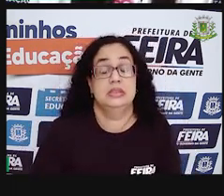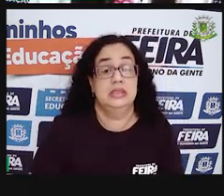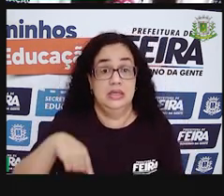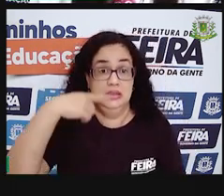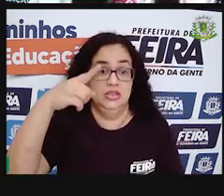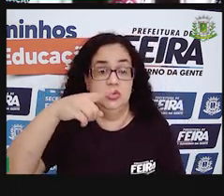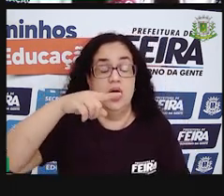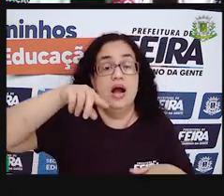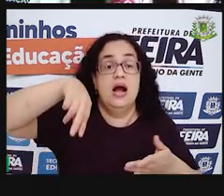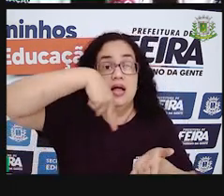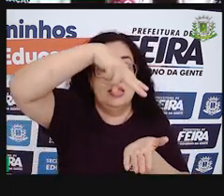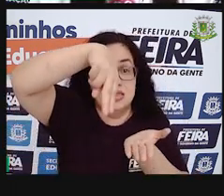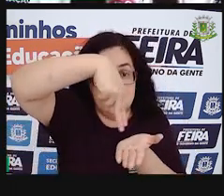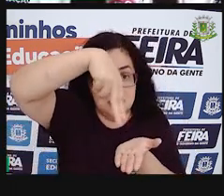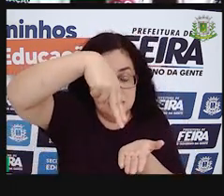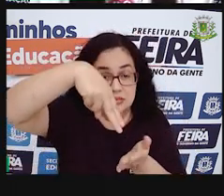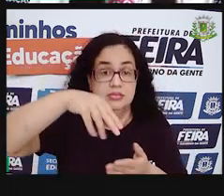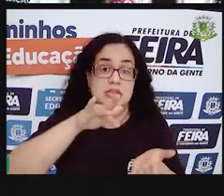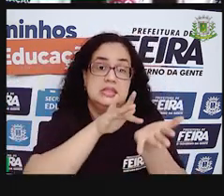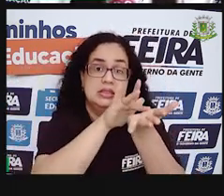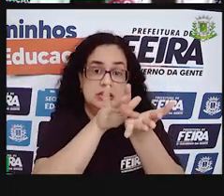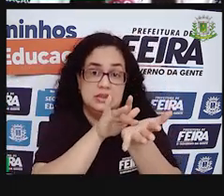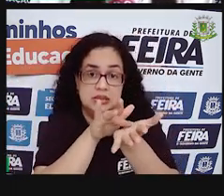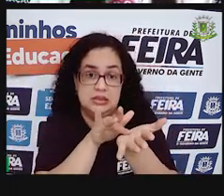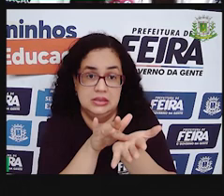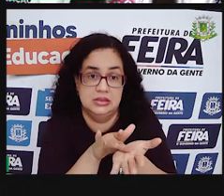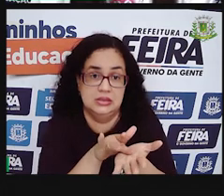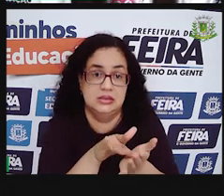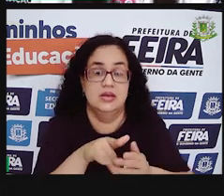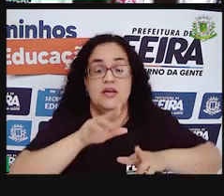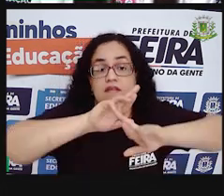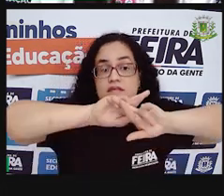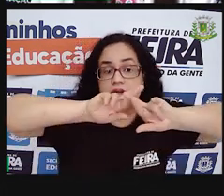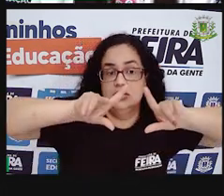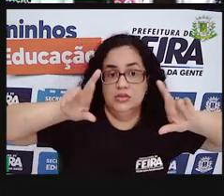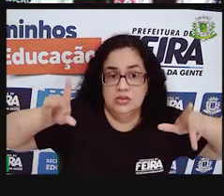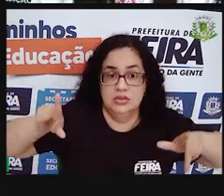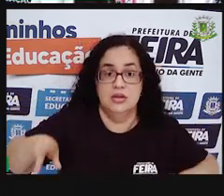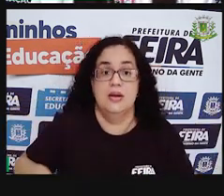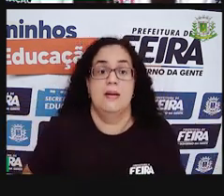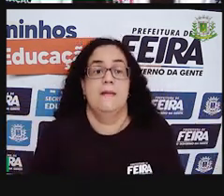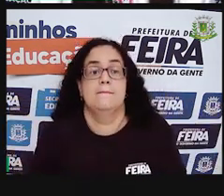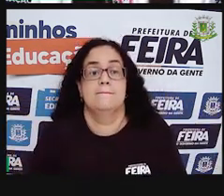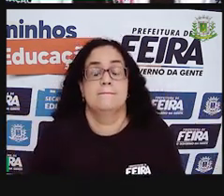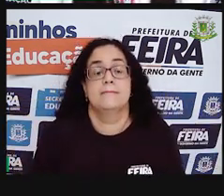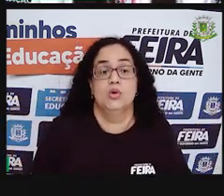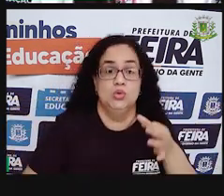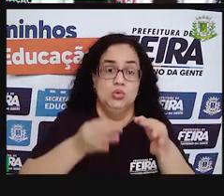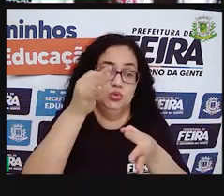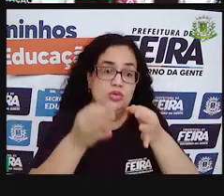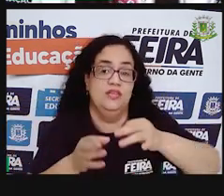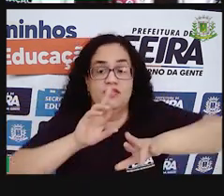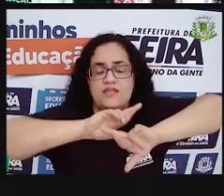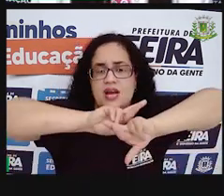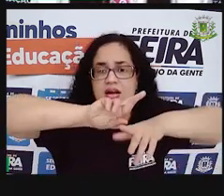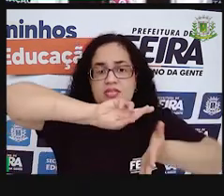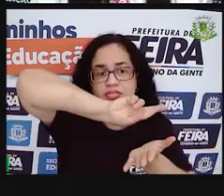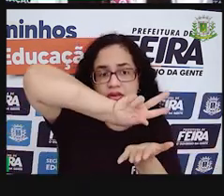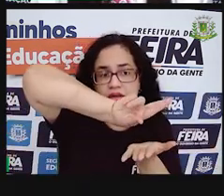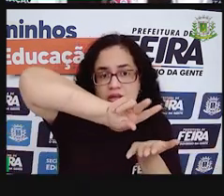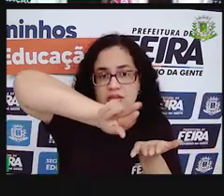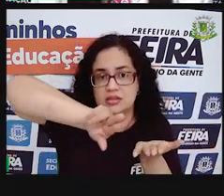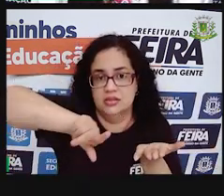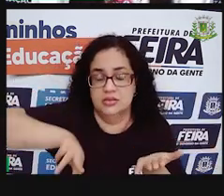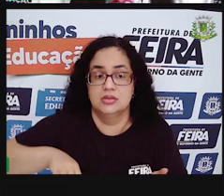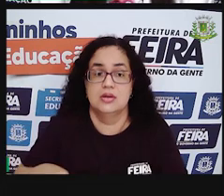Além disso, a dança cigana é resultado da mescla de vários elementos, justamente por essa variedade, né? Por